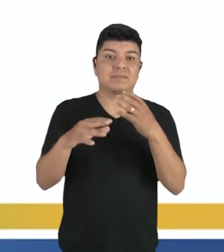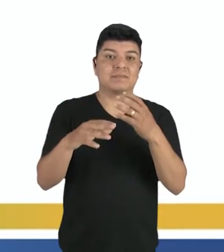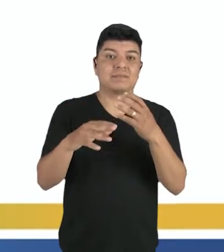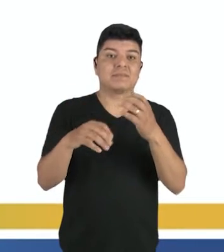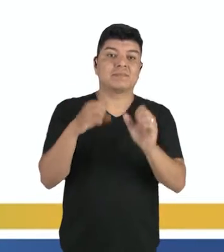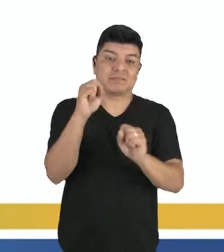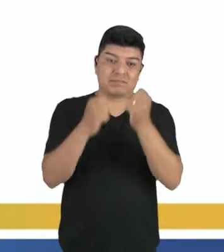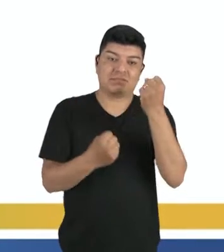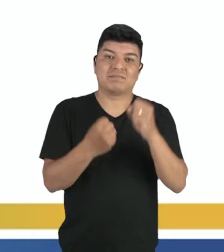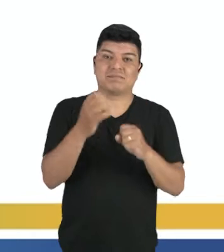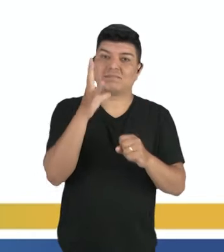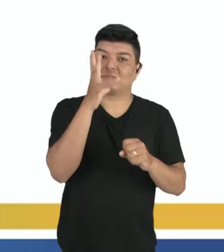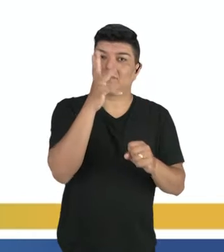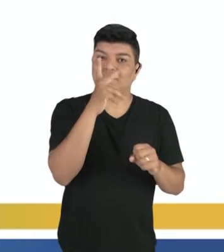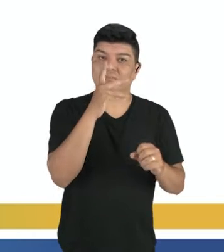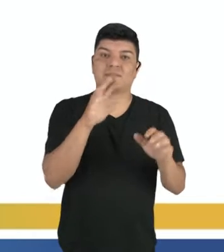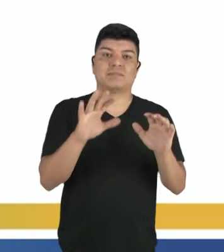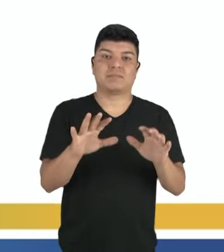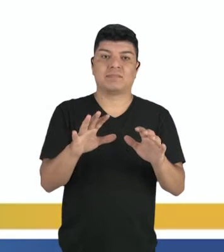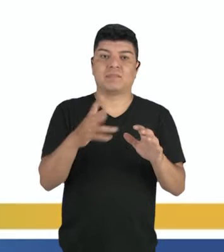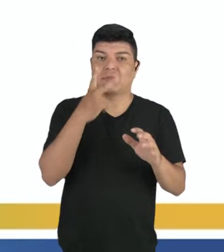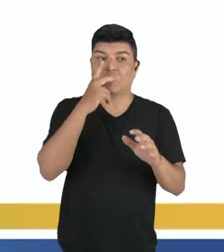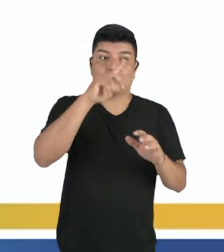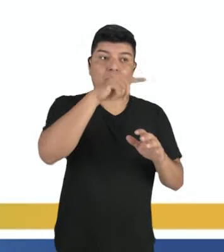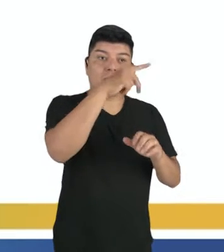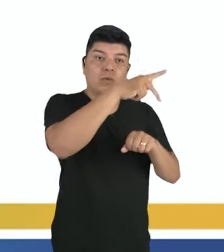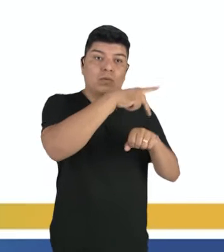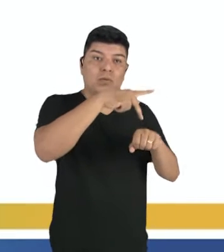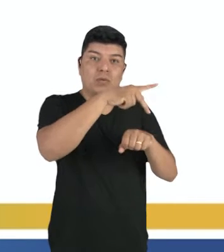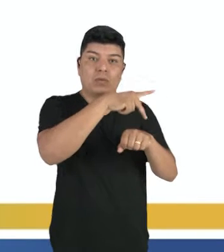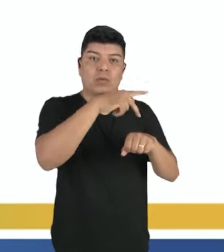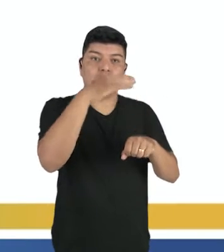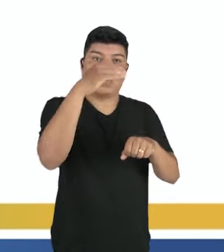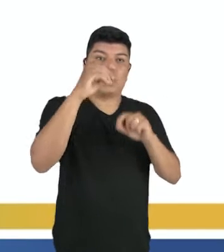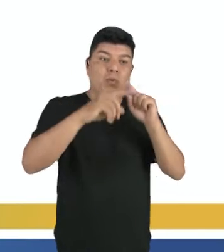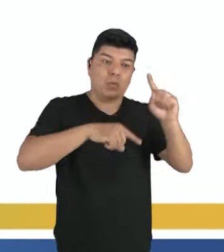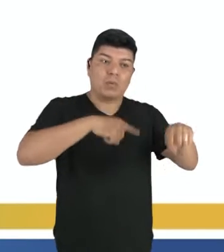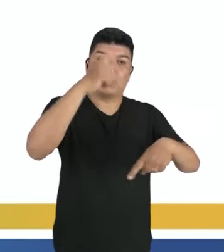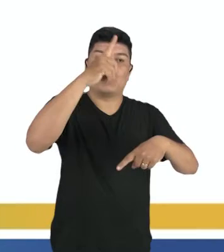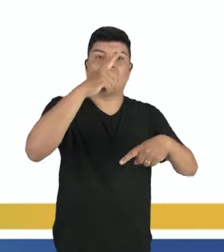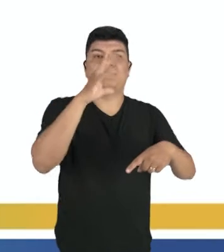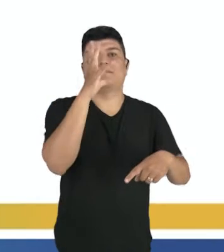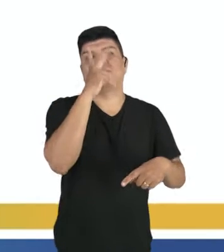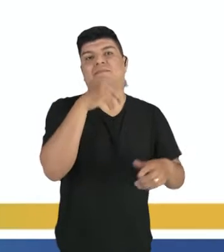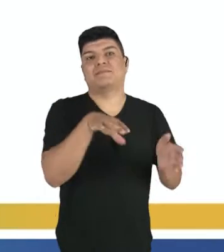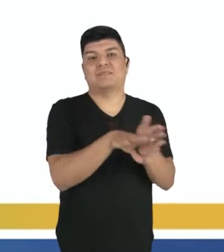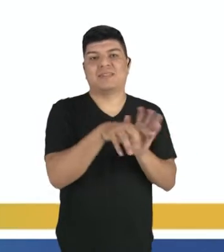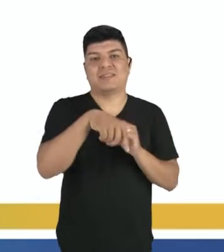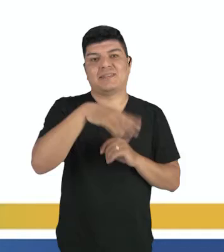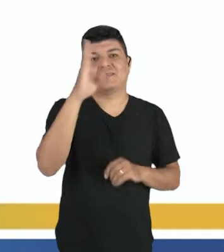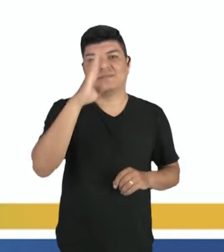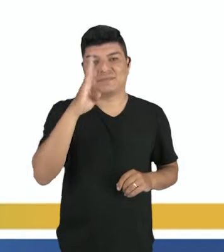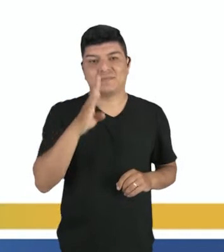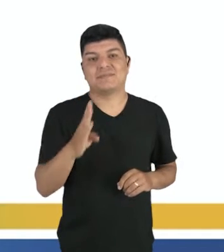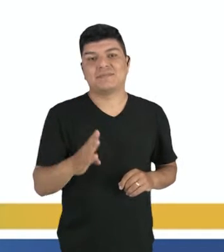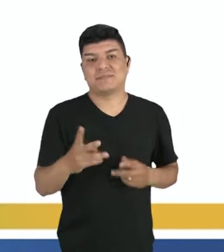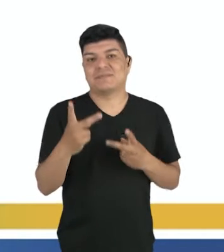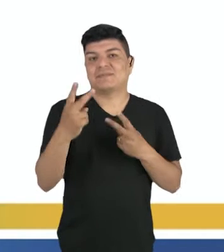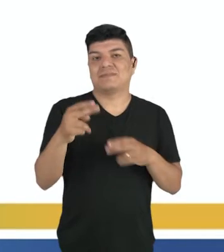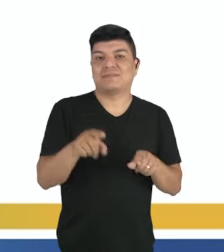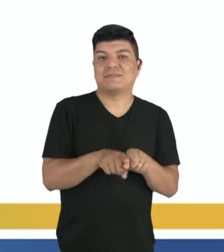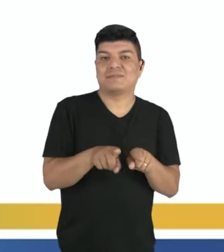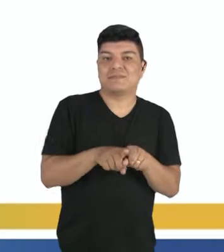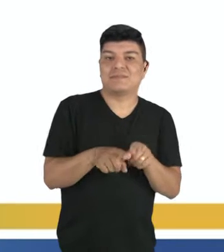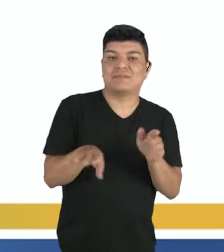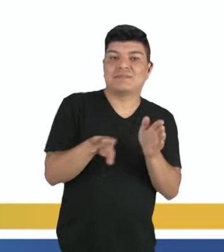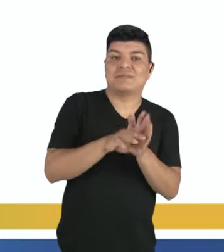tardia, quer dizer que enquanto a industrialização estava bombando lá fora, estava fazendo sucesso, demorou a chegar aqui no Brasil. Assim como